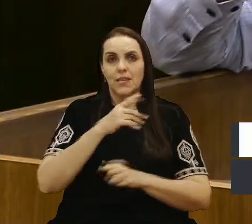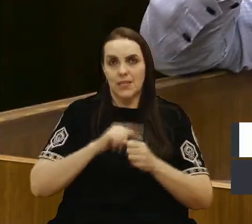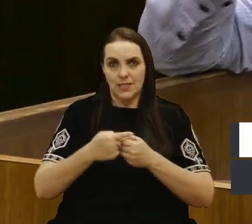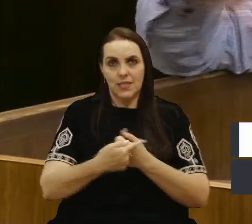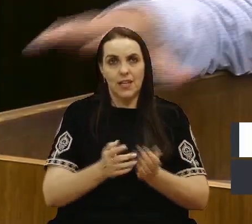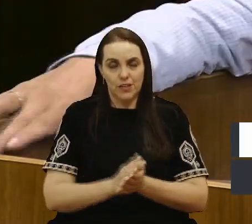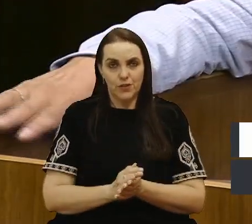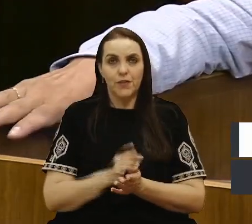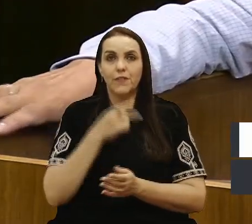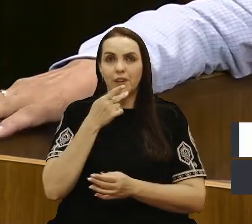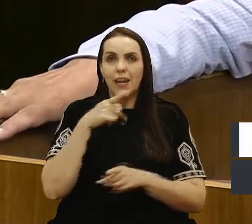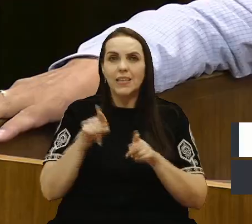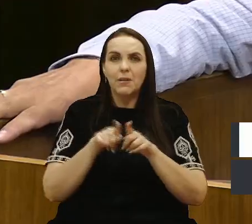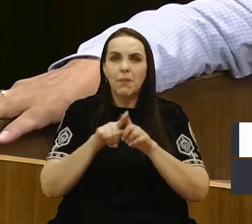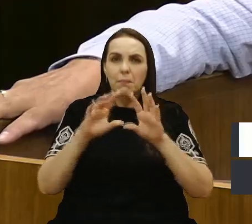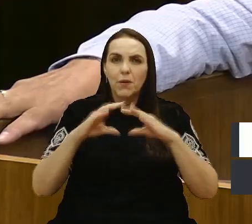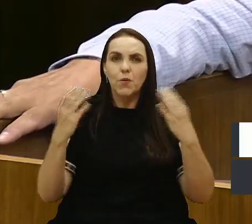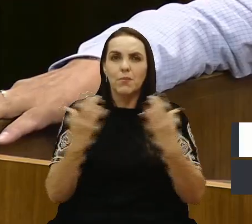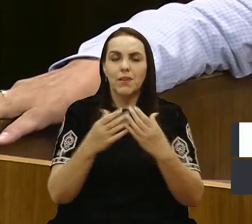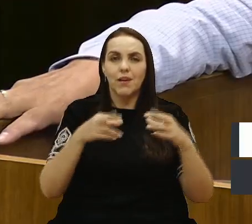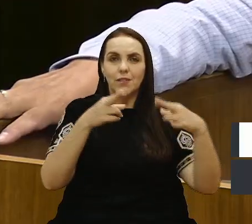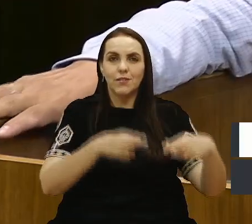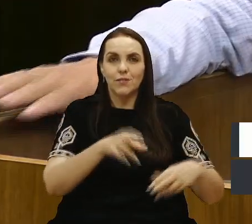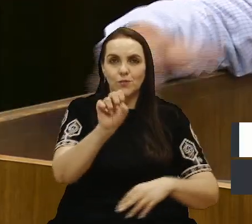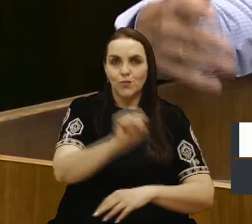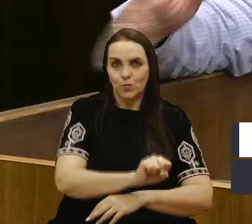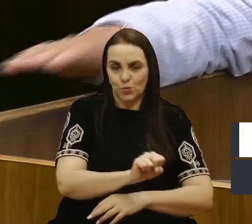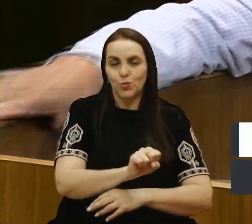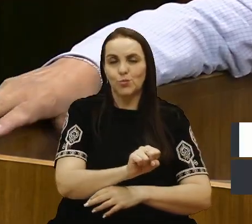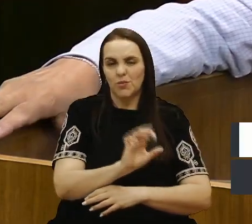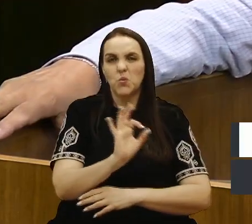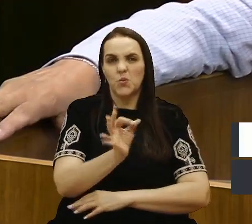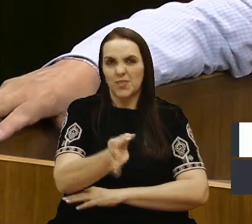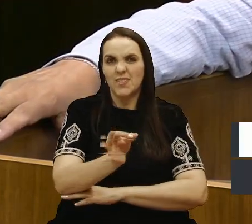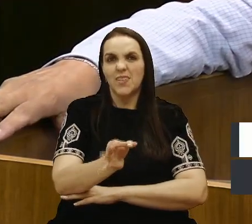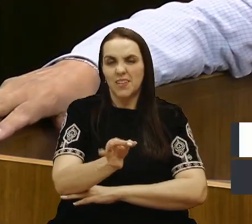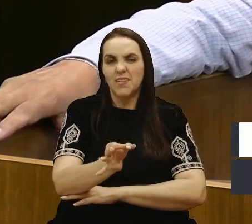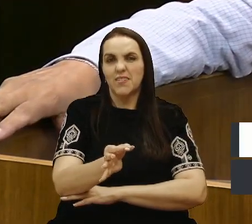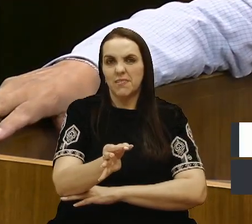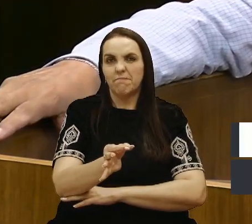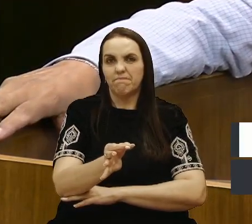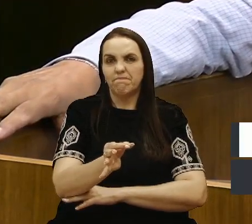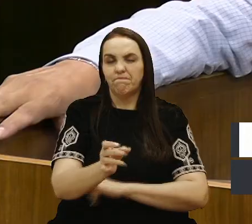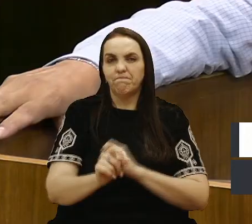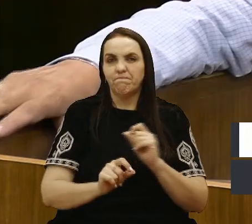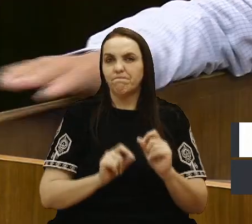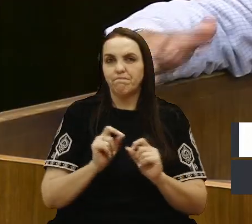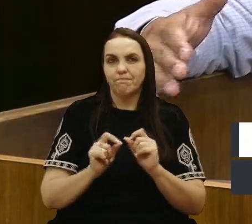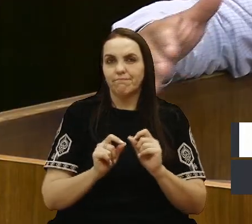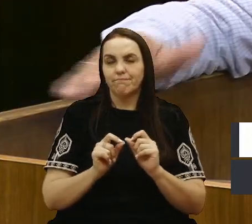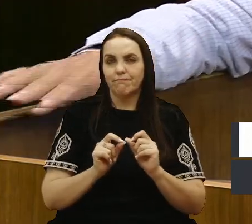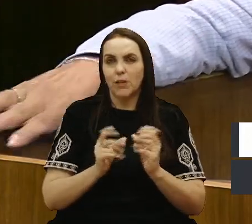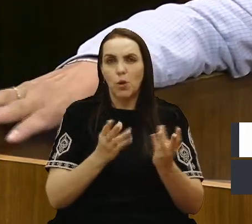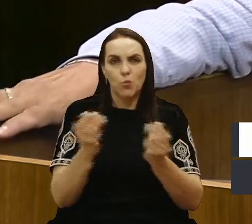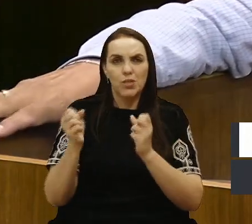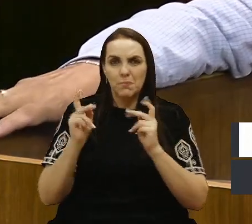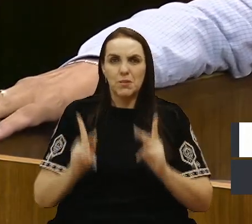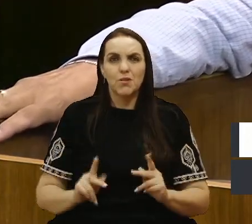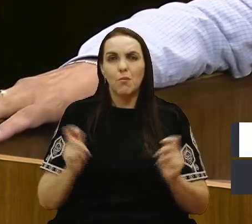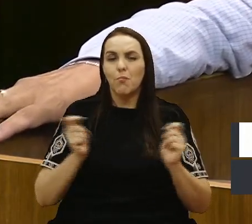falar diretamente para a comunidade da Zona Sul, que tenho certeza que muitos podem